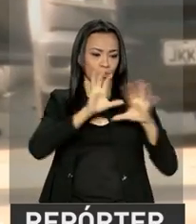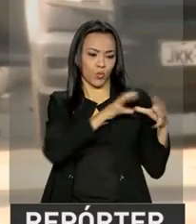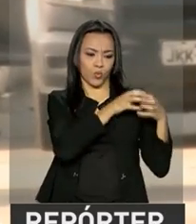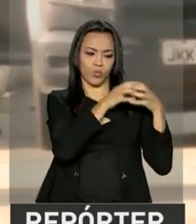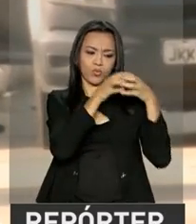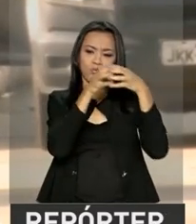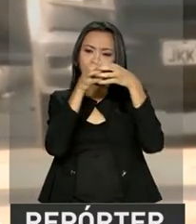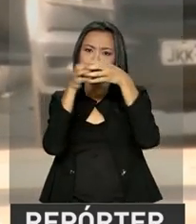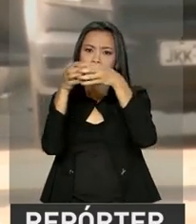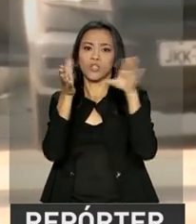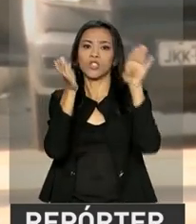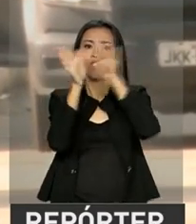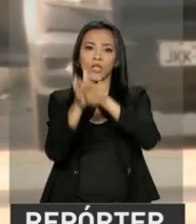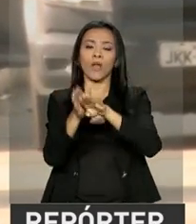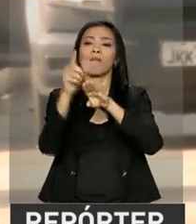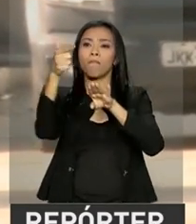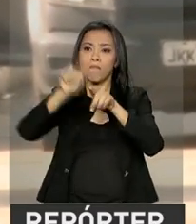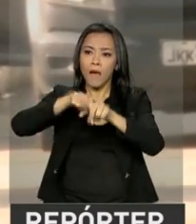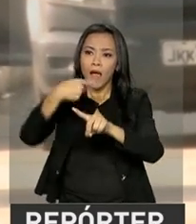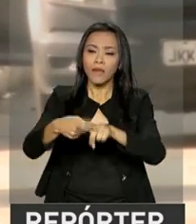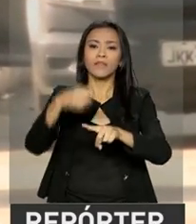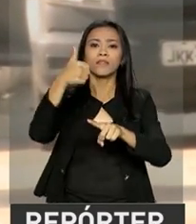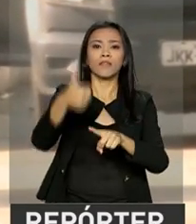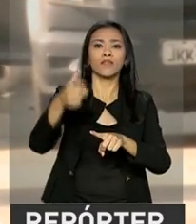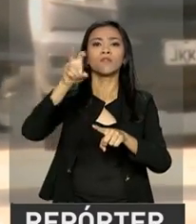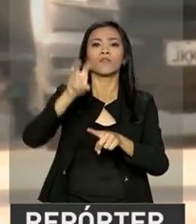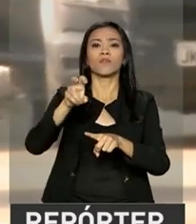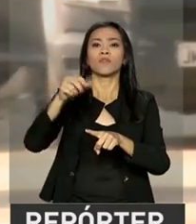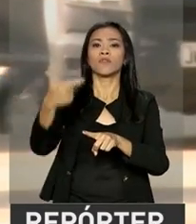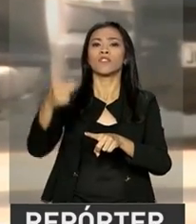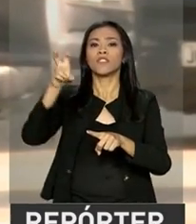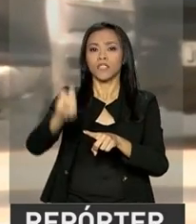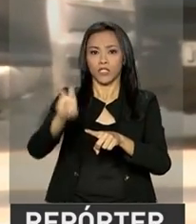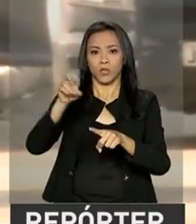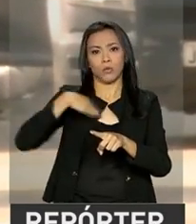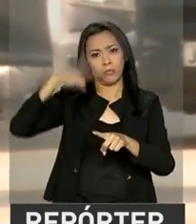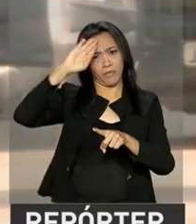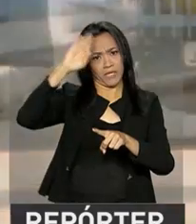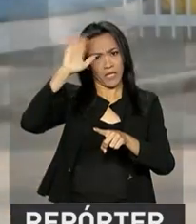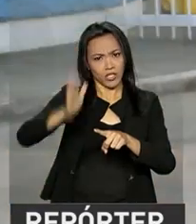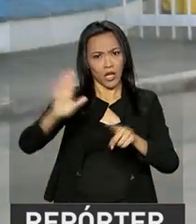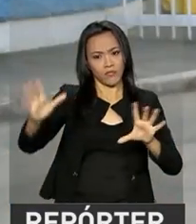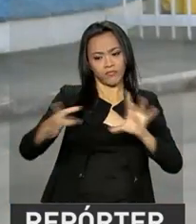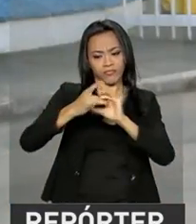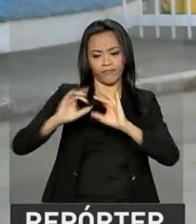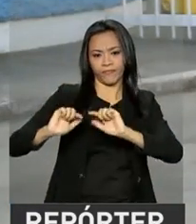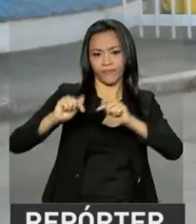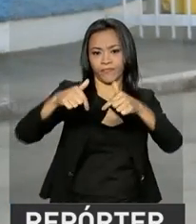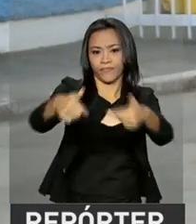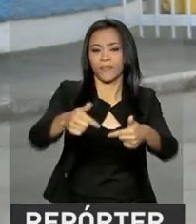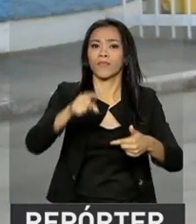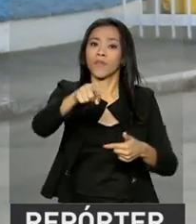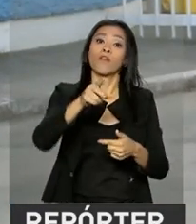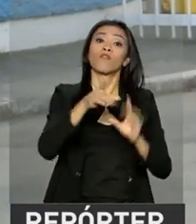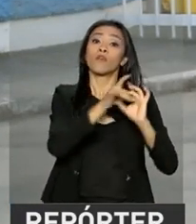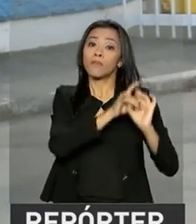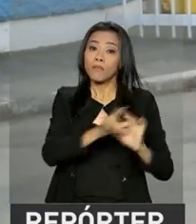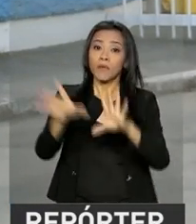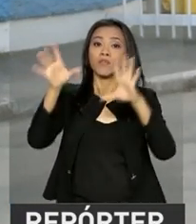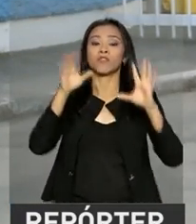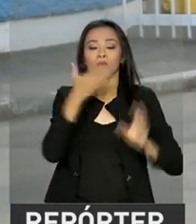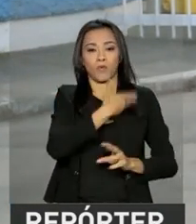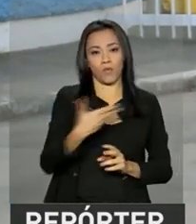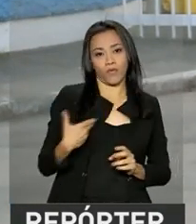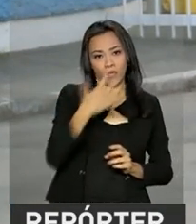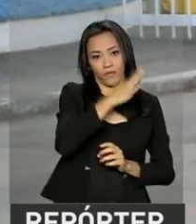Comboio e vão se juntar aos 125 militares da força que já vem atuando na cidade o o das tropas foi autorizado pelo Governo